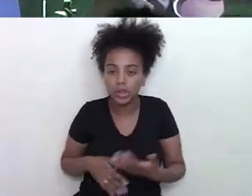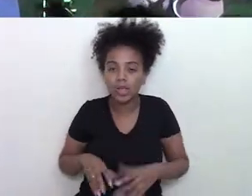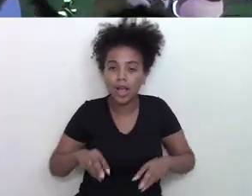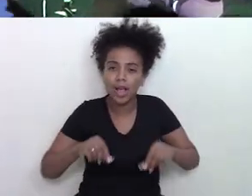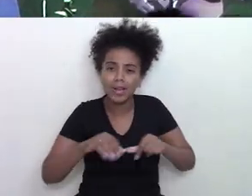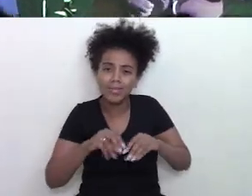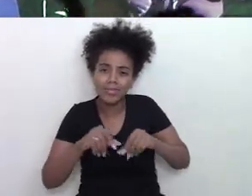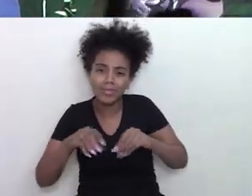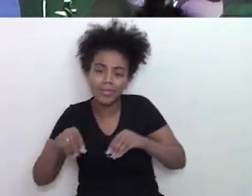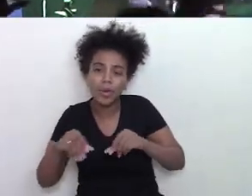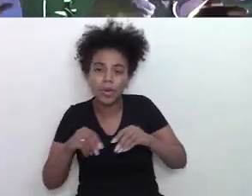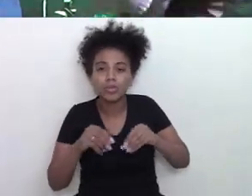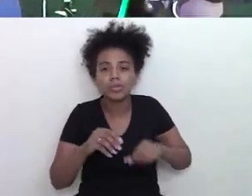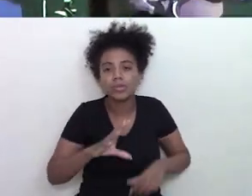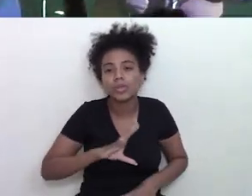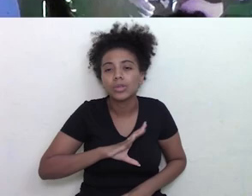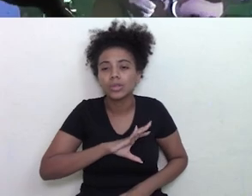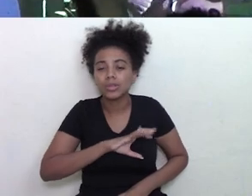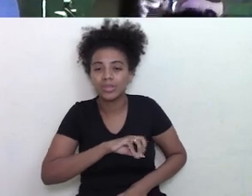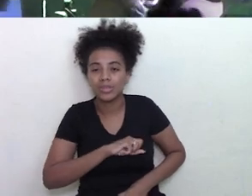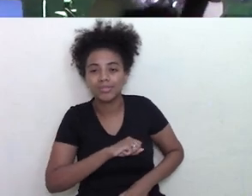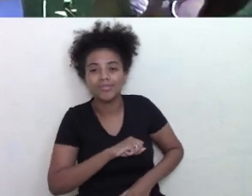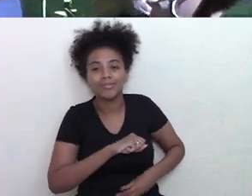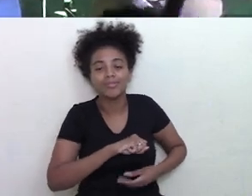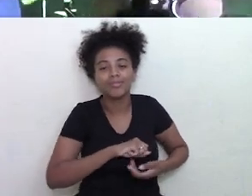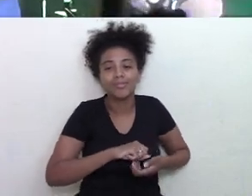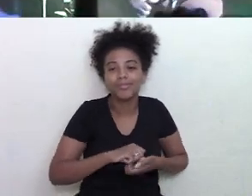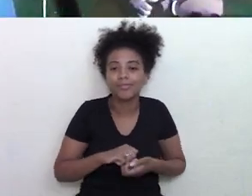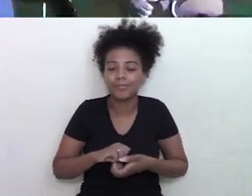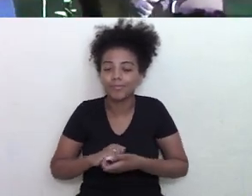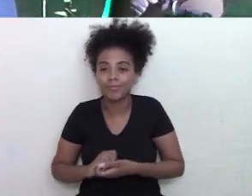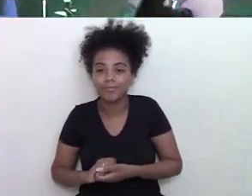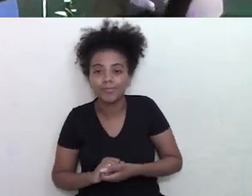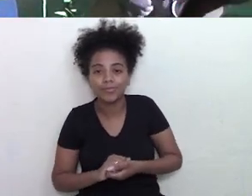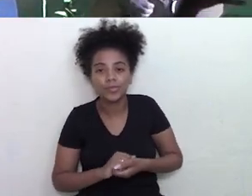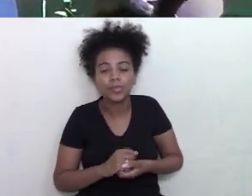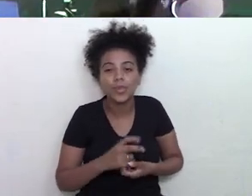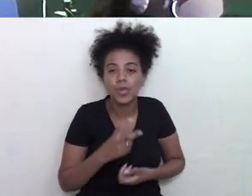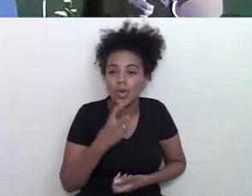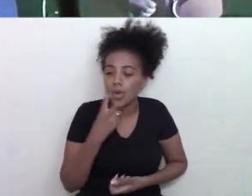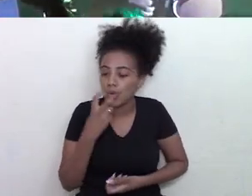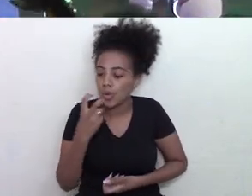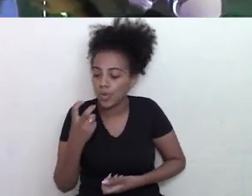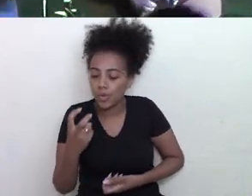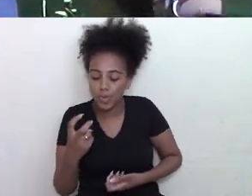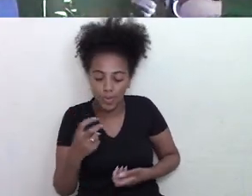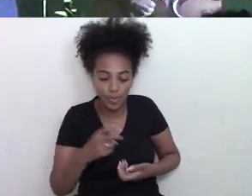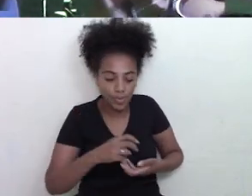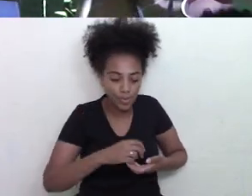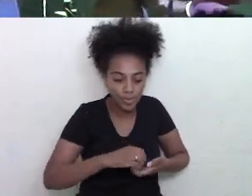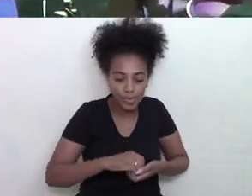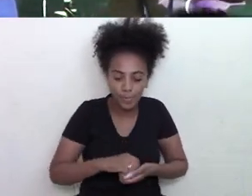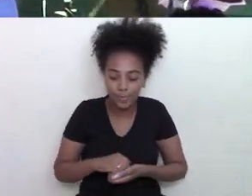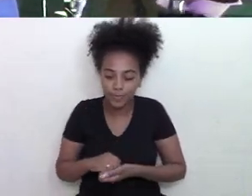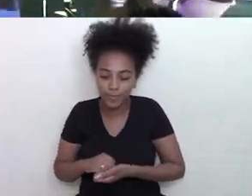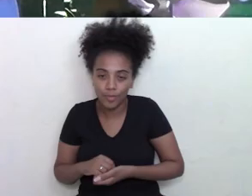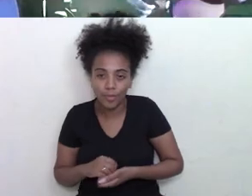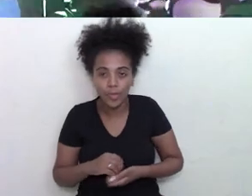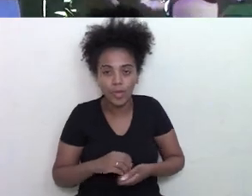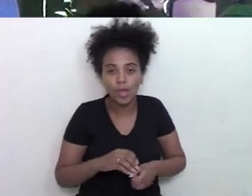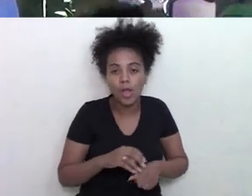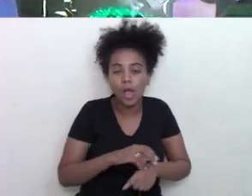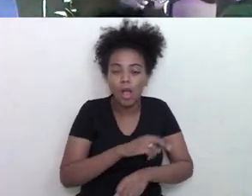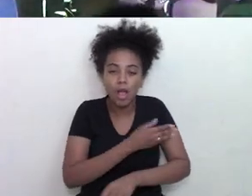sensual. Na areia, nosso amor. No rádio, nosso som. Tem magia, nossa